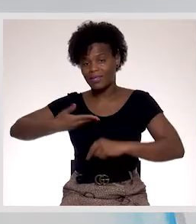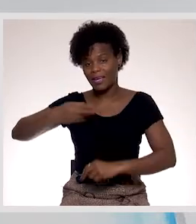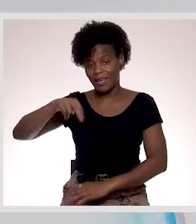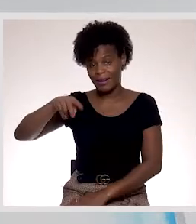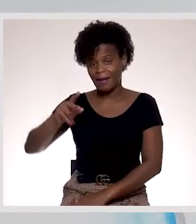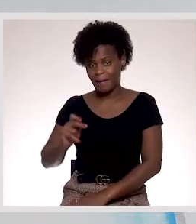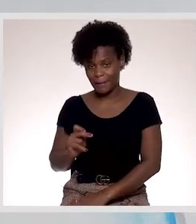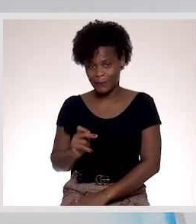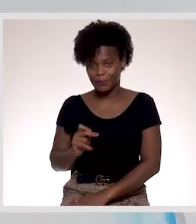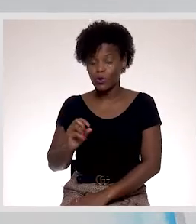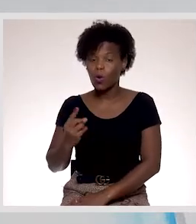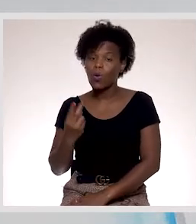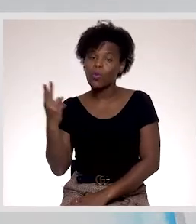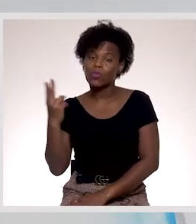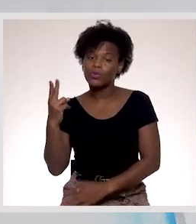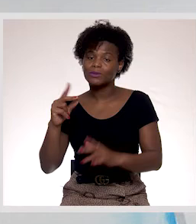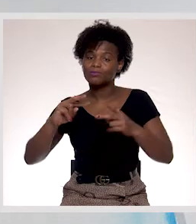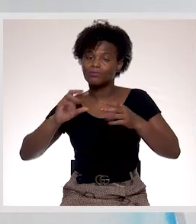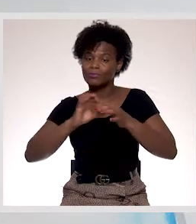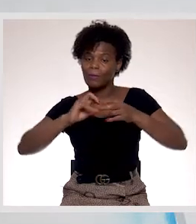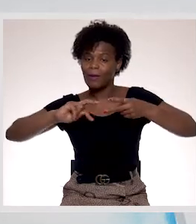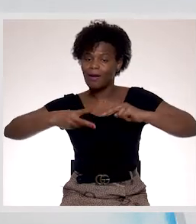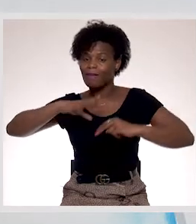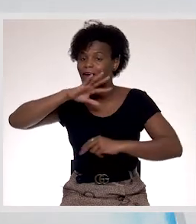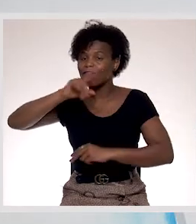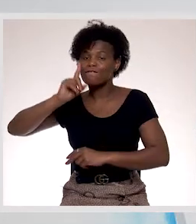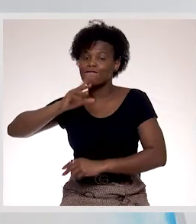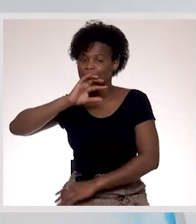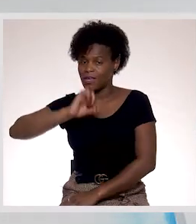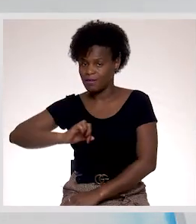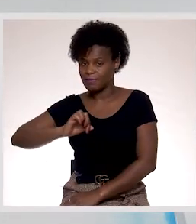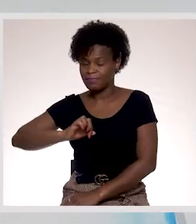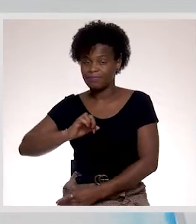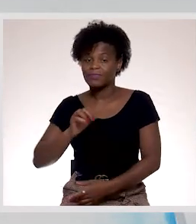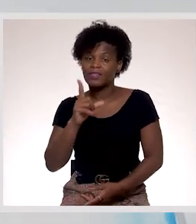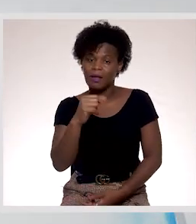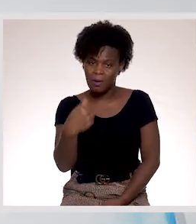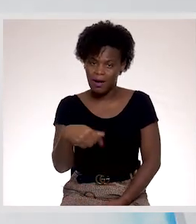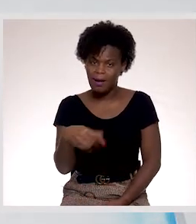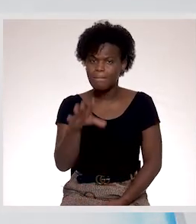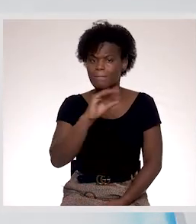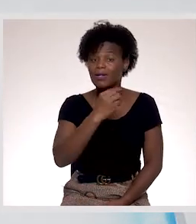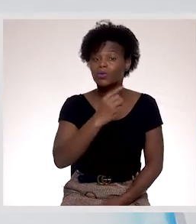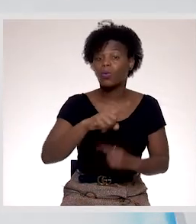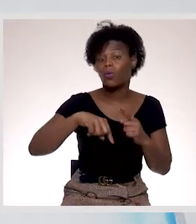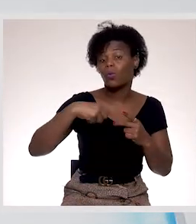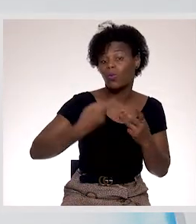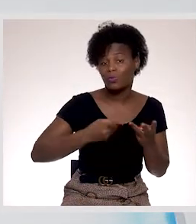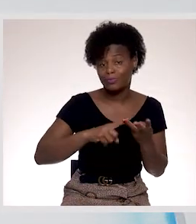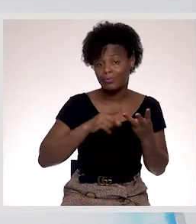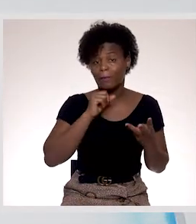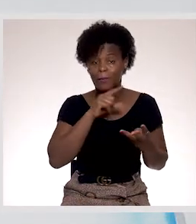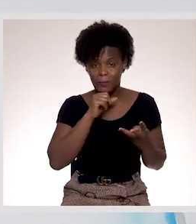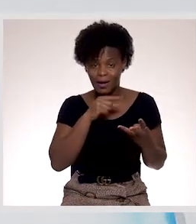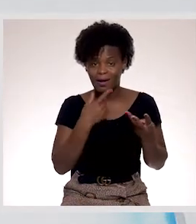DNA ou duas moléculas filhas. No entanto, também existem ainda mais uma hipótese,